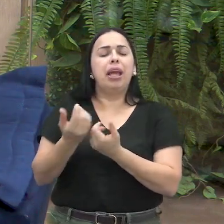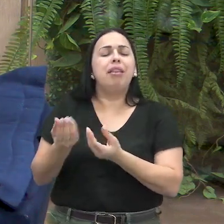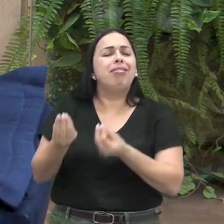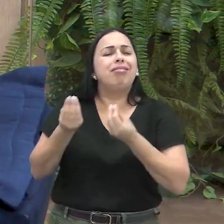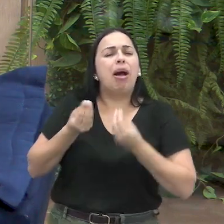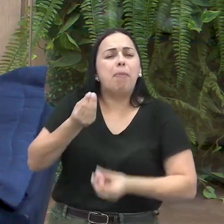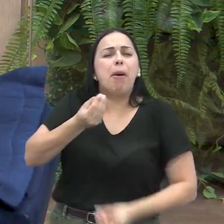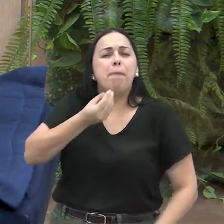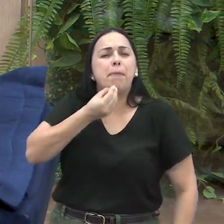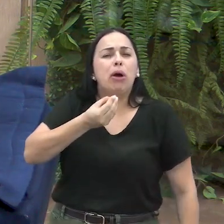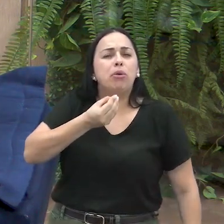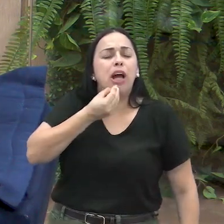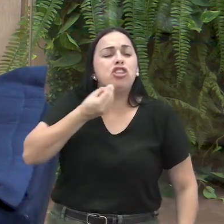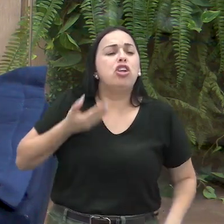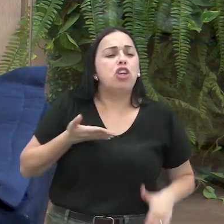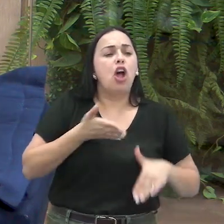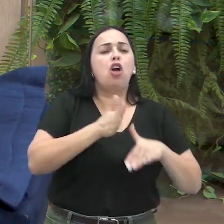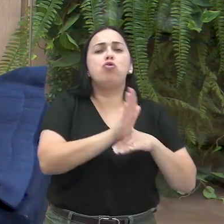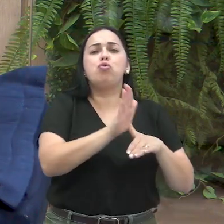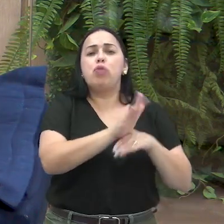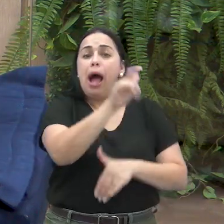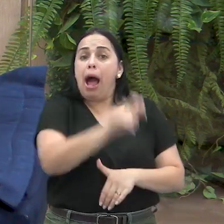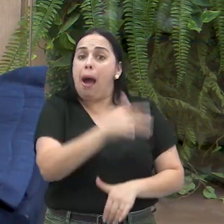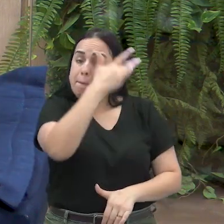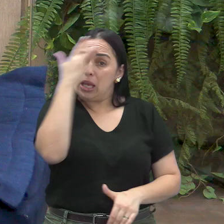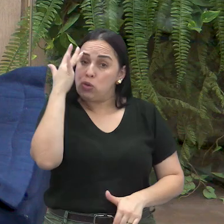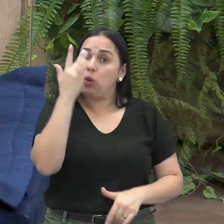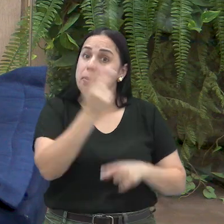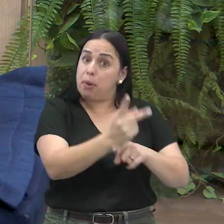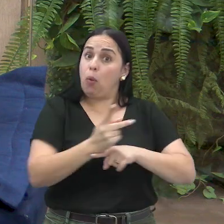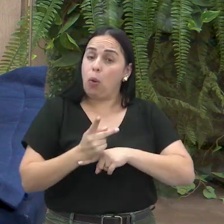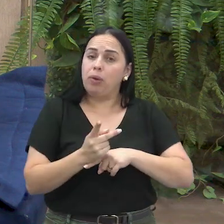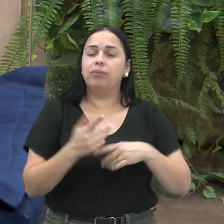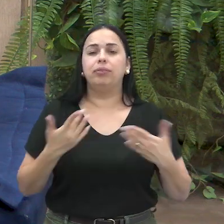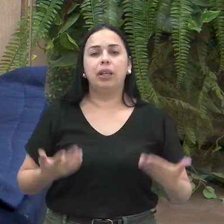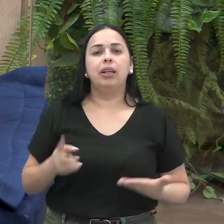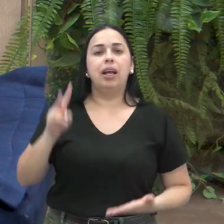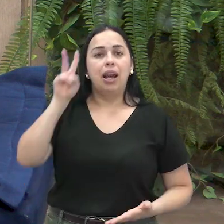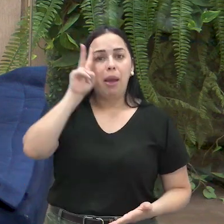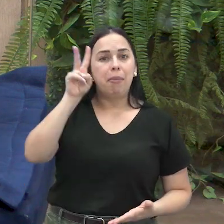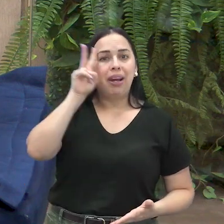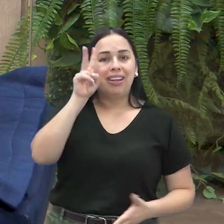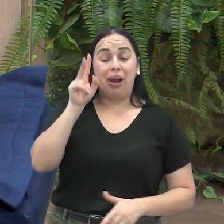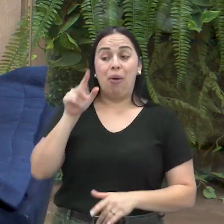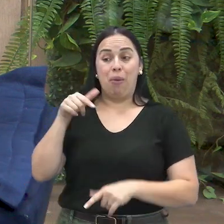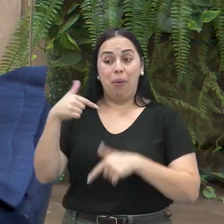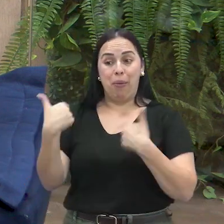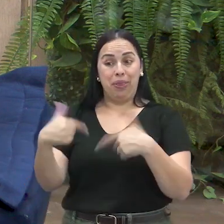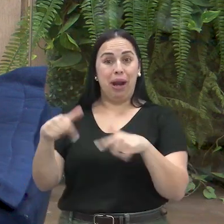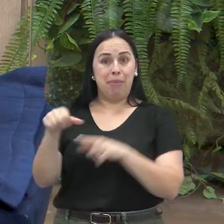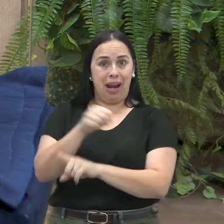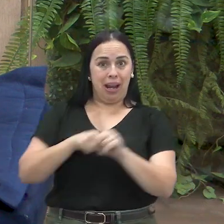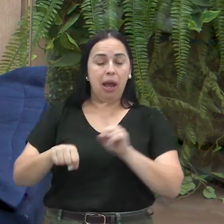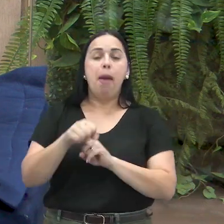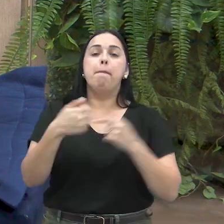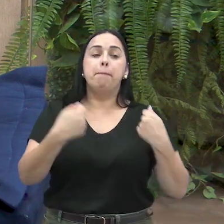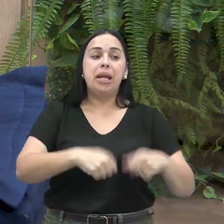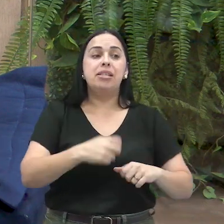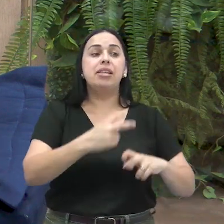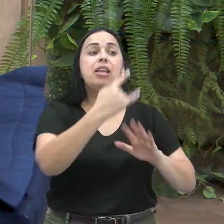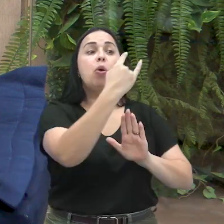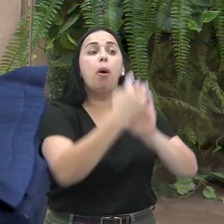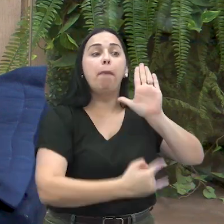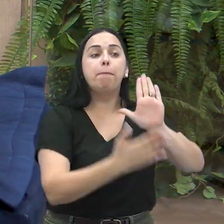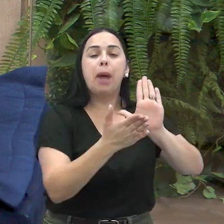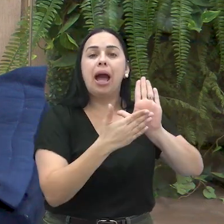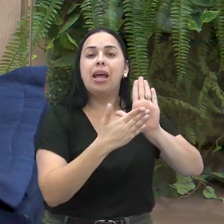várias oportunidades, várias maneiras de você ajudar aquela mesma pessoa que te procura. Lembrando que é um trabalho social que precisa ter a